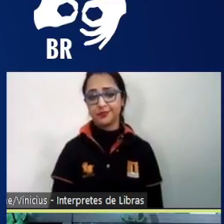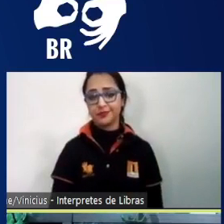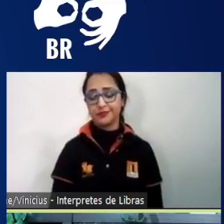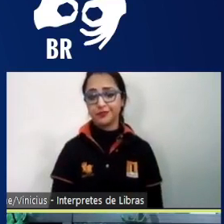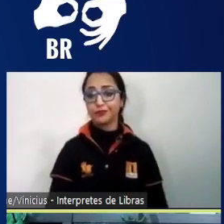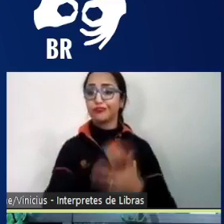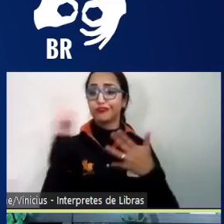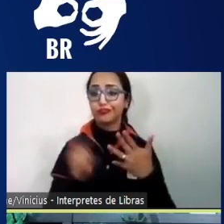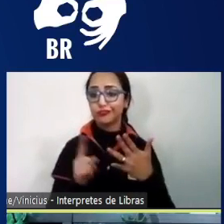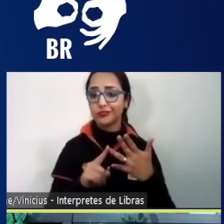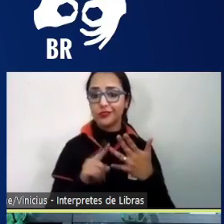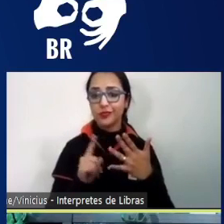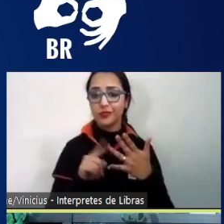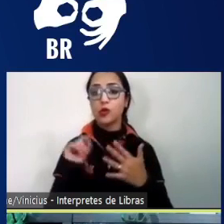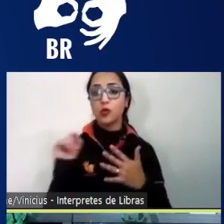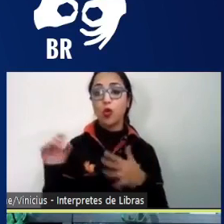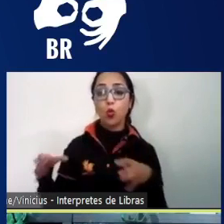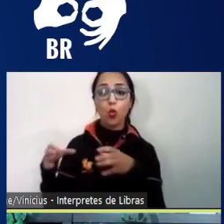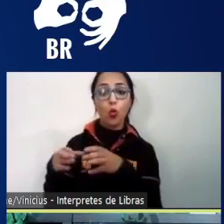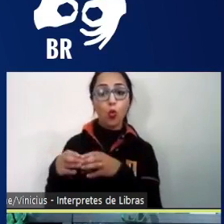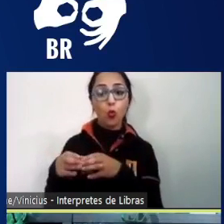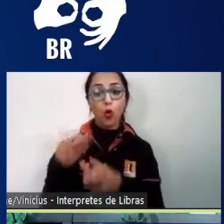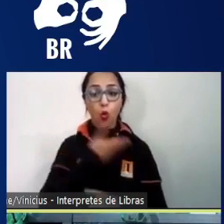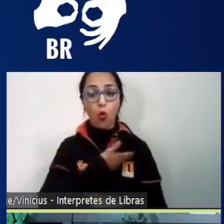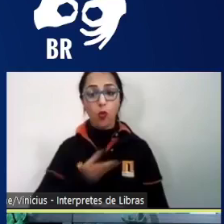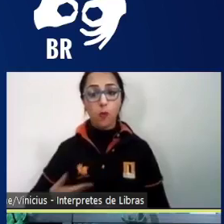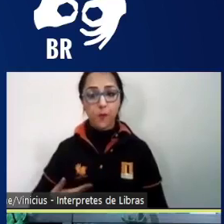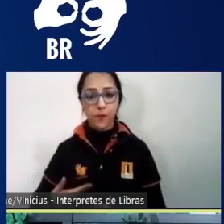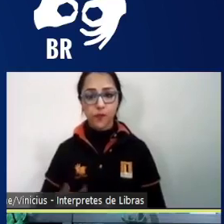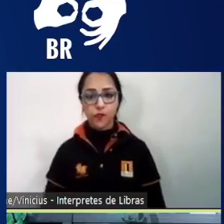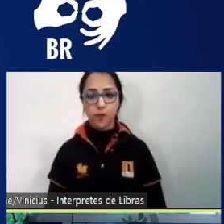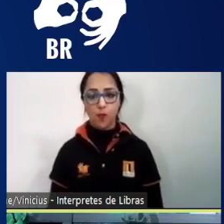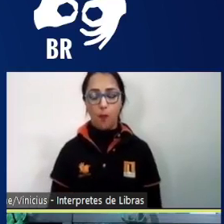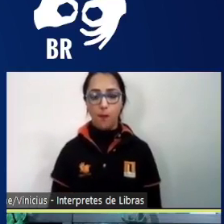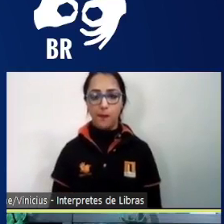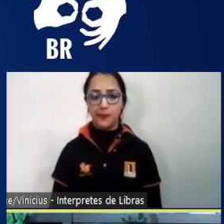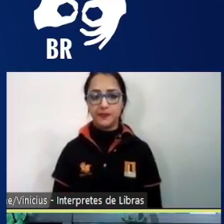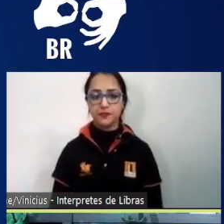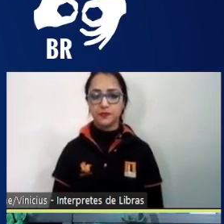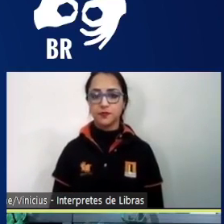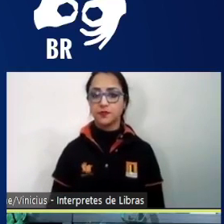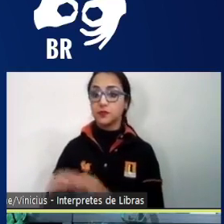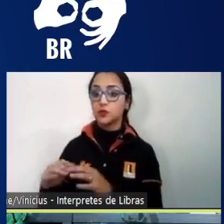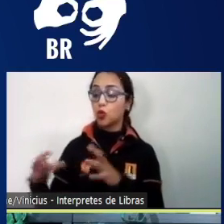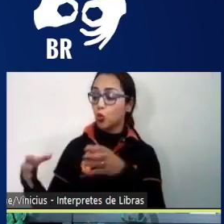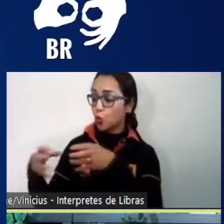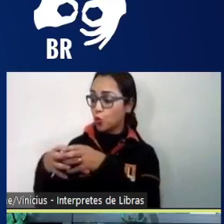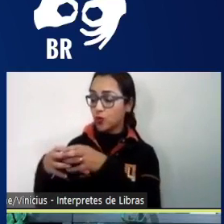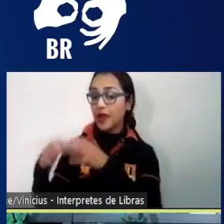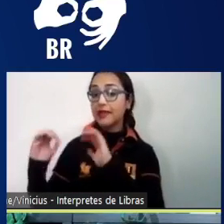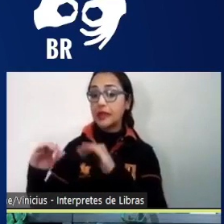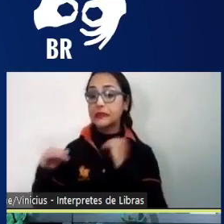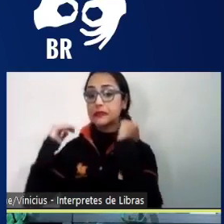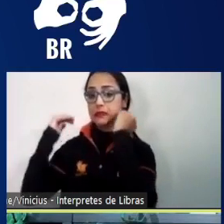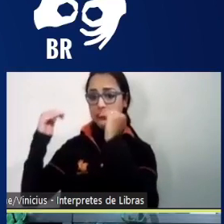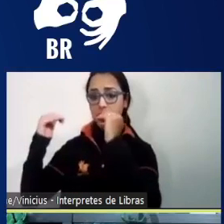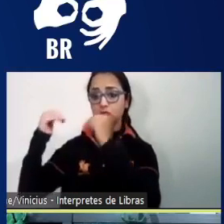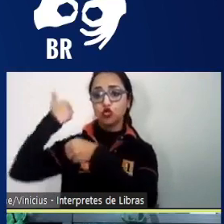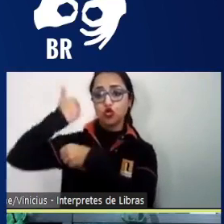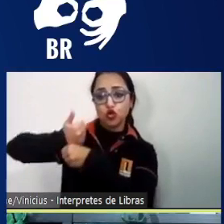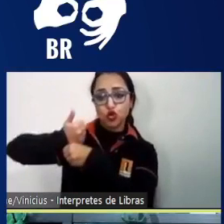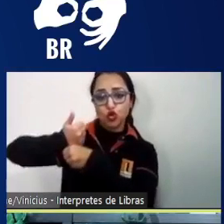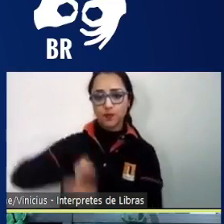a governança, né? A alta gestão envolvida neste programa,